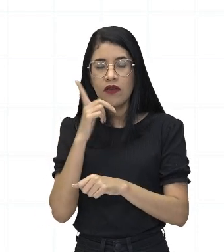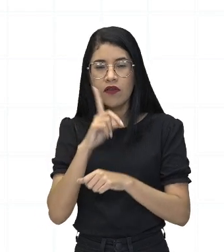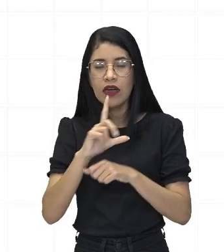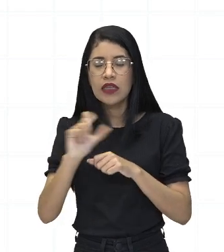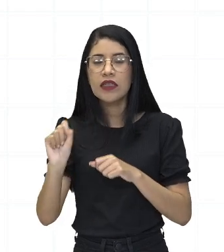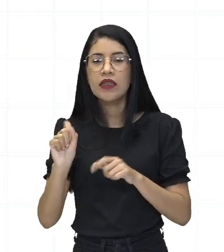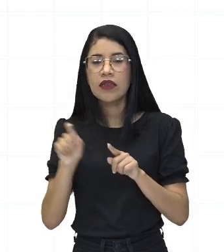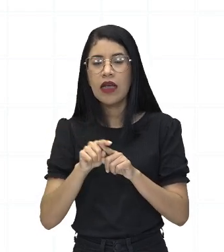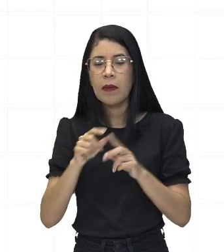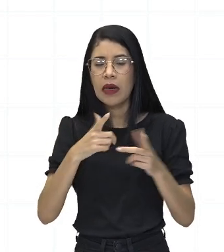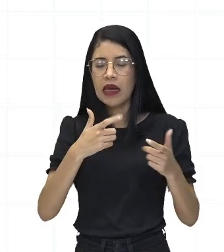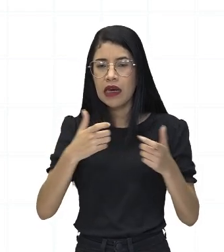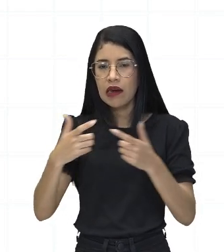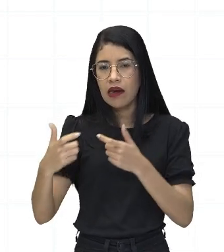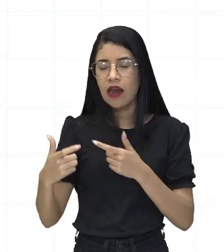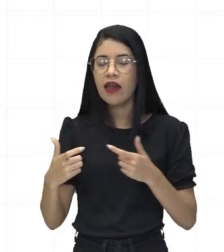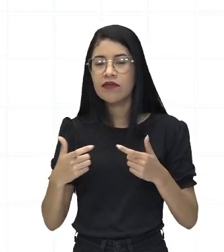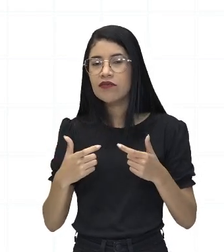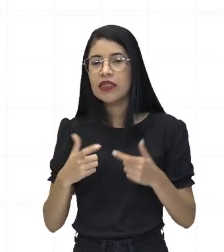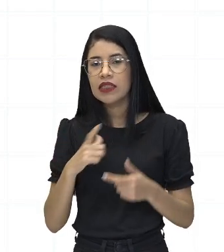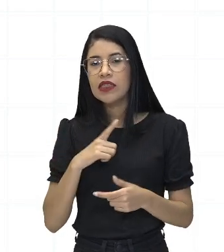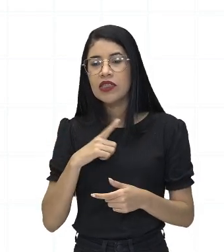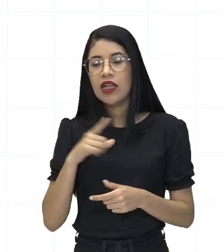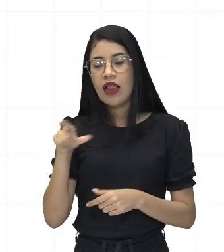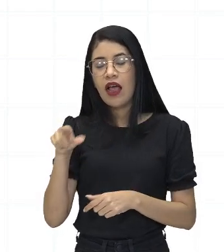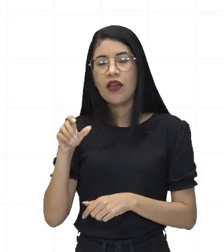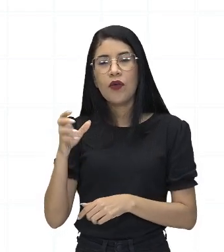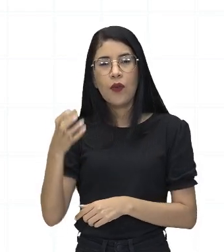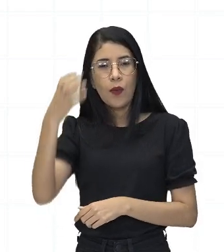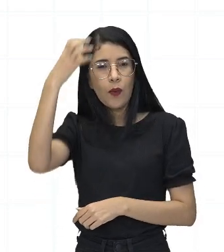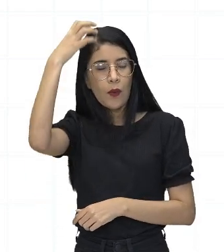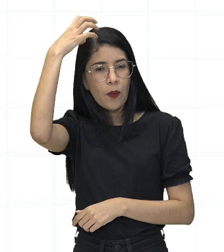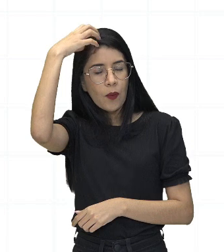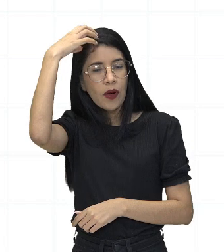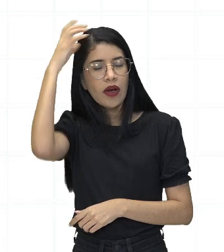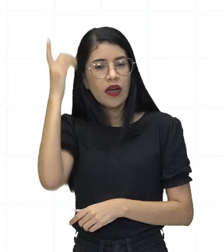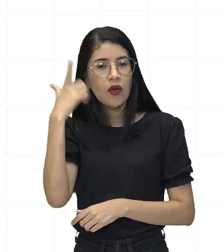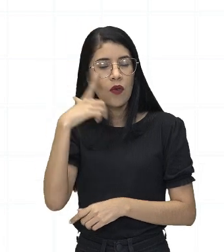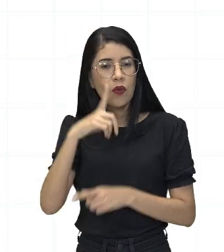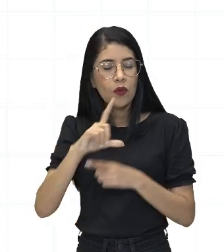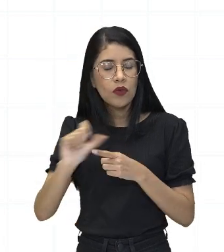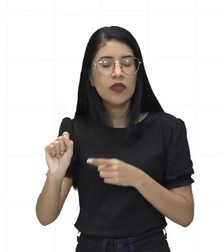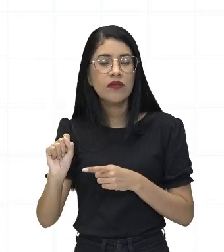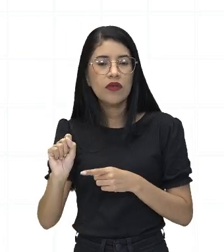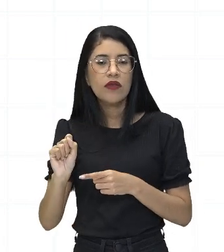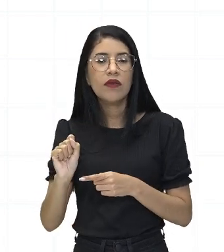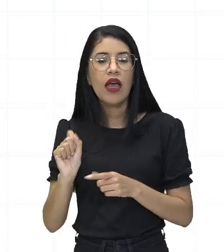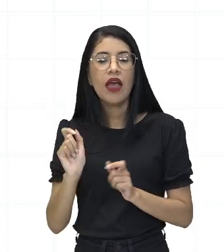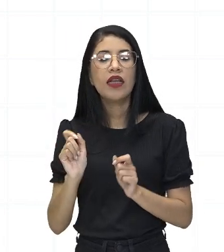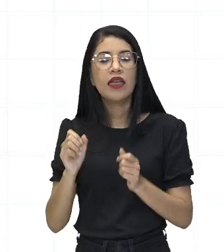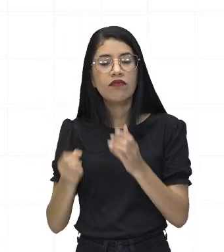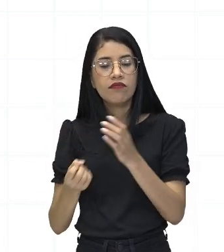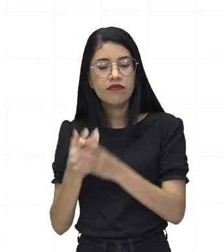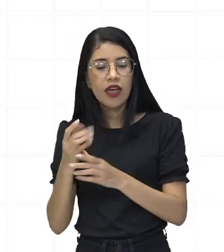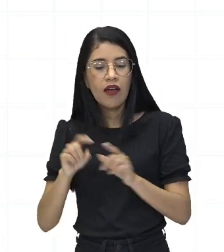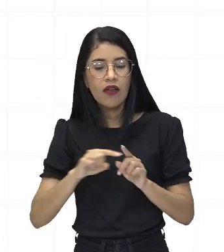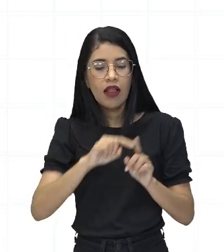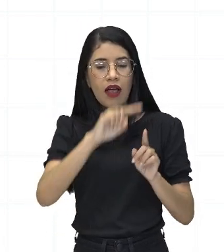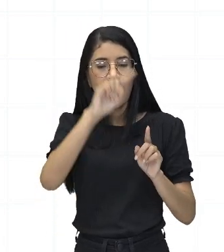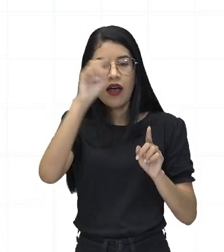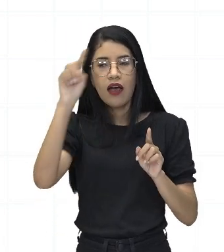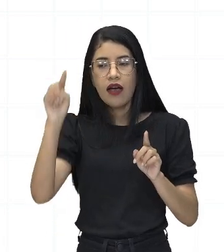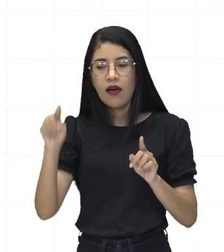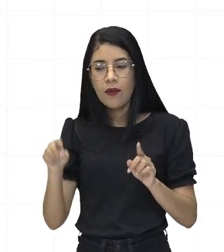de guerras, de luta, que aquele imperador, ele ganhava. Então ele criava um arco, ele fazia um arco